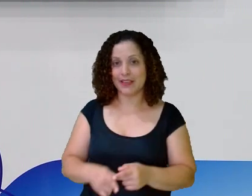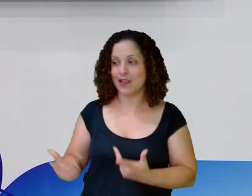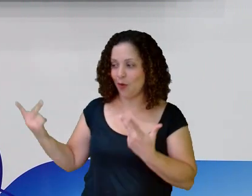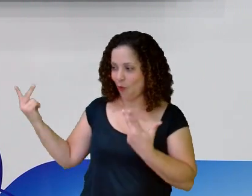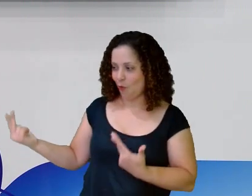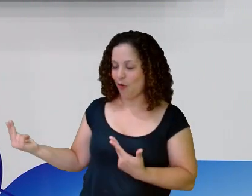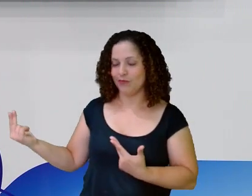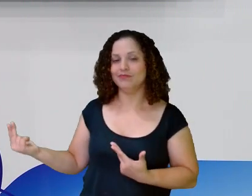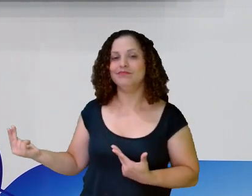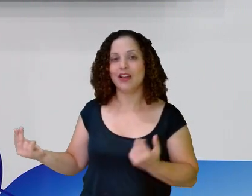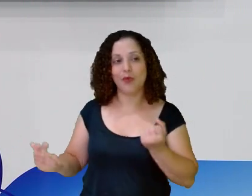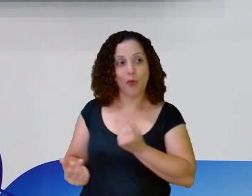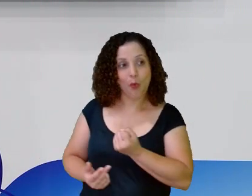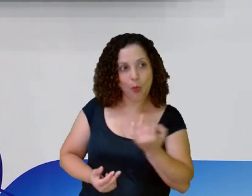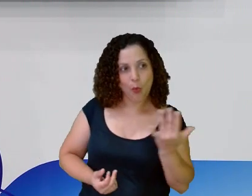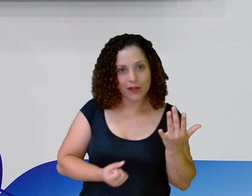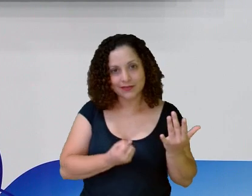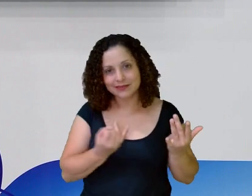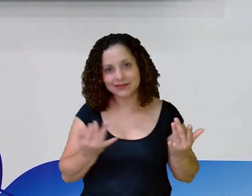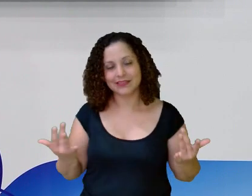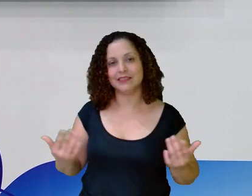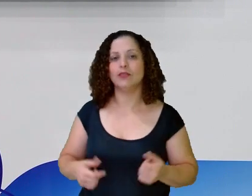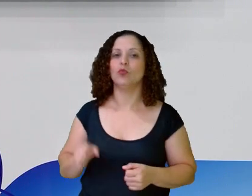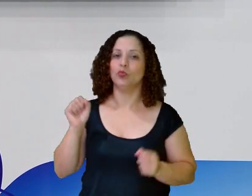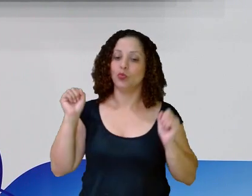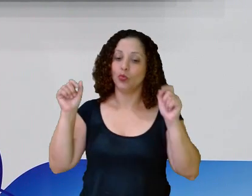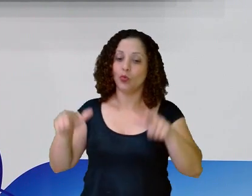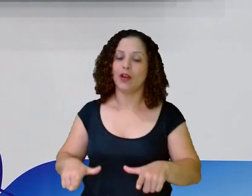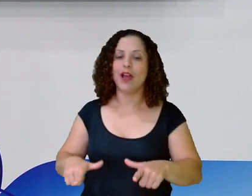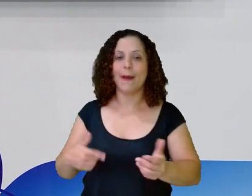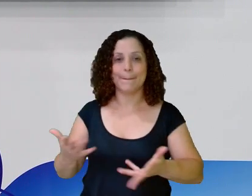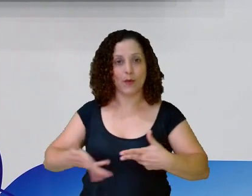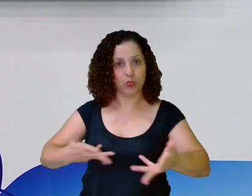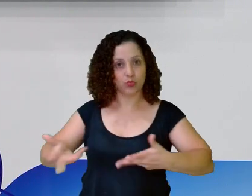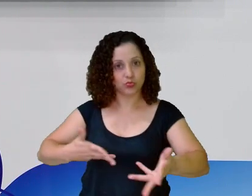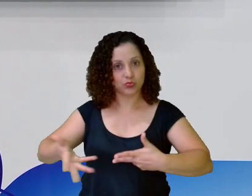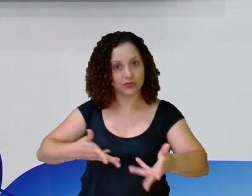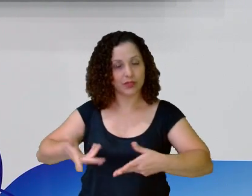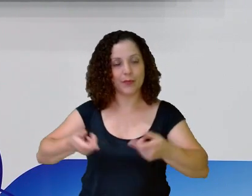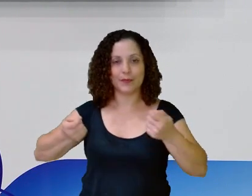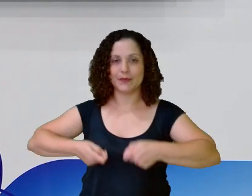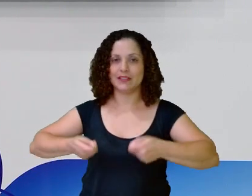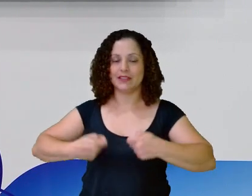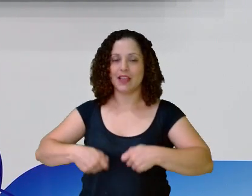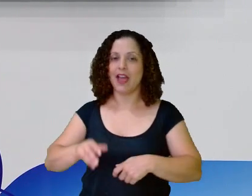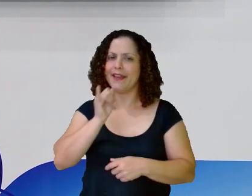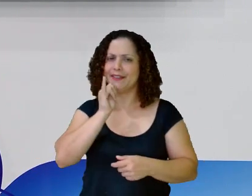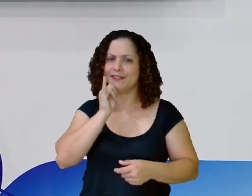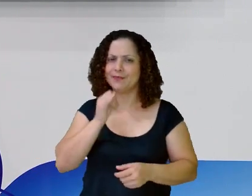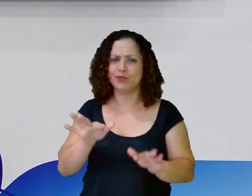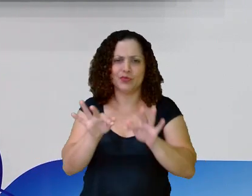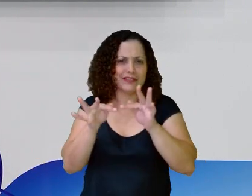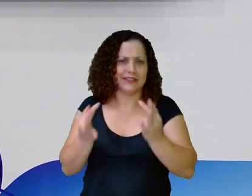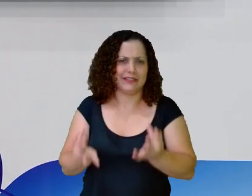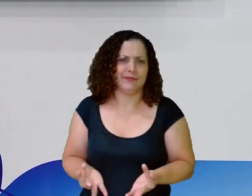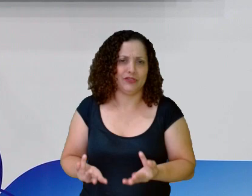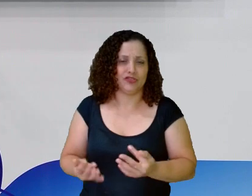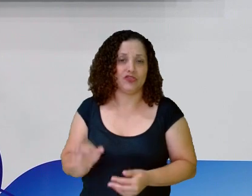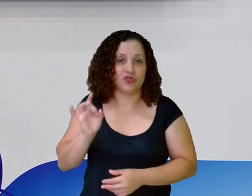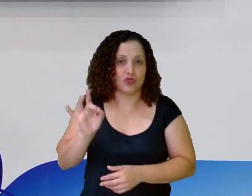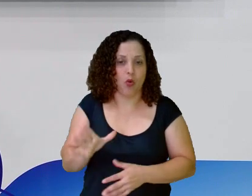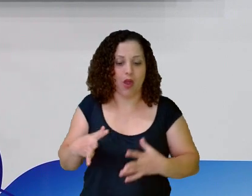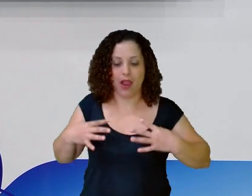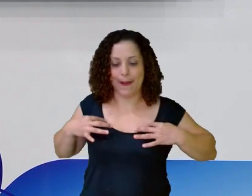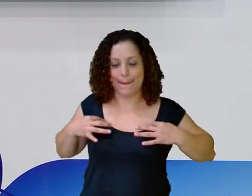seja, isso precisou ser produzido em algum lugar, em alguma indústria, em alguma fábrica. Porque não é assim, eu estou falando um exemplo simples, né, que é só a camisa, mas